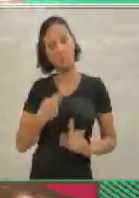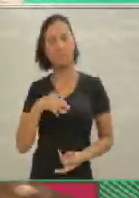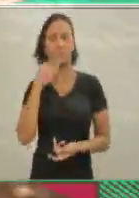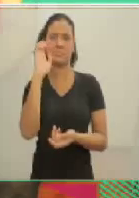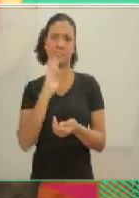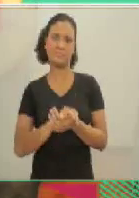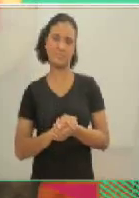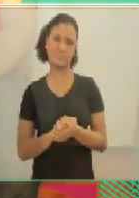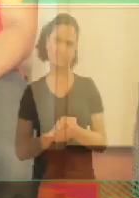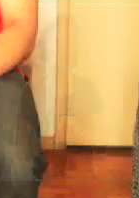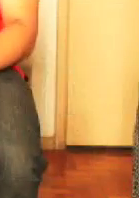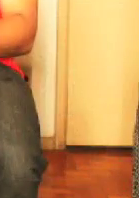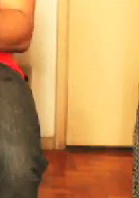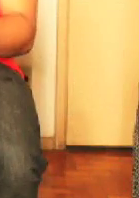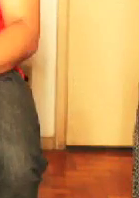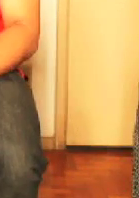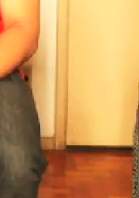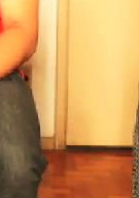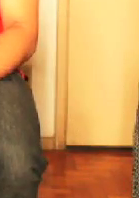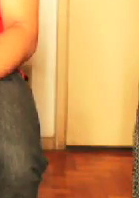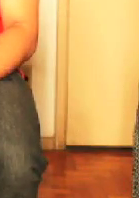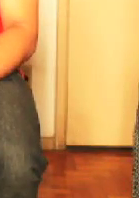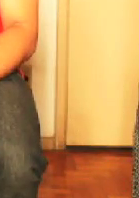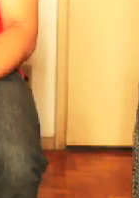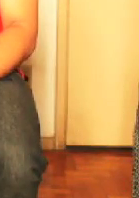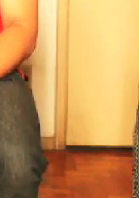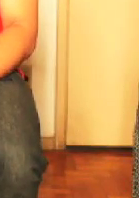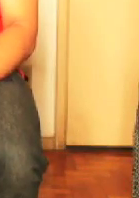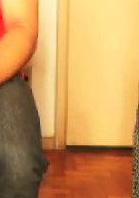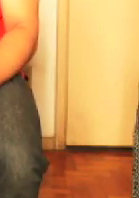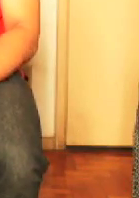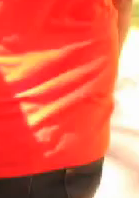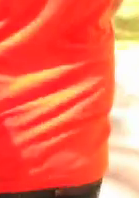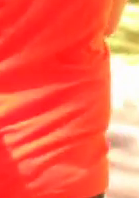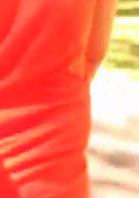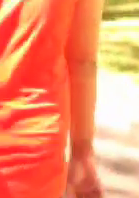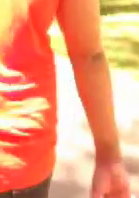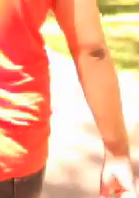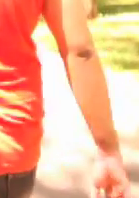né? E acredito que é a força da humanidade, né? É a mãe,